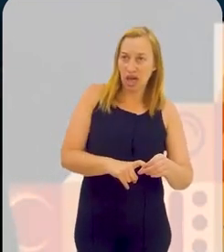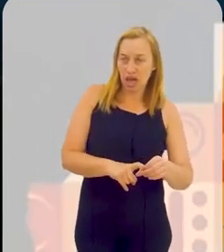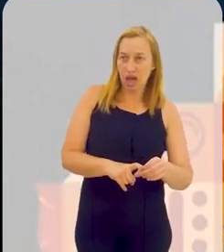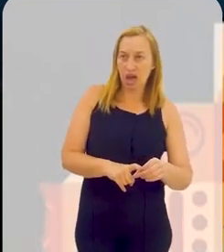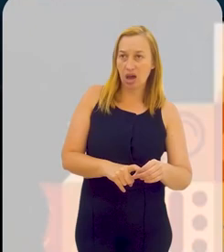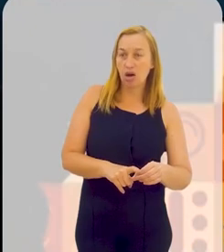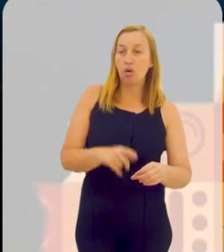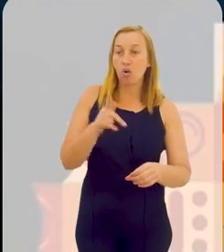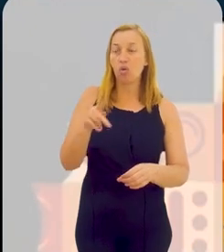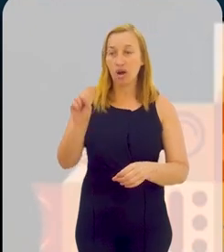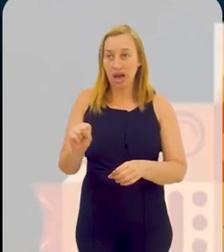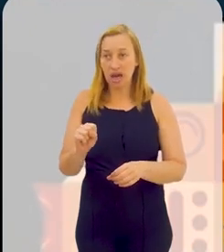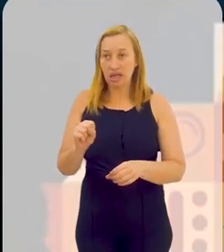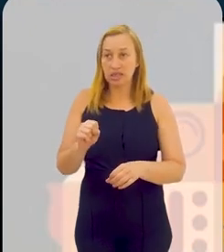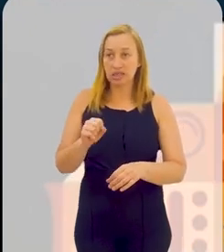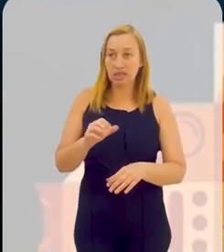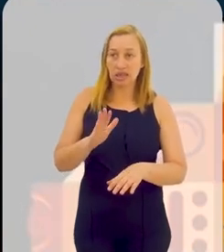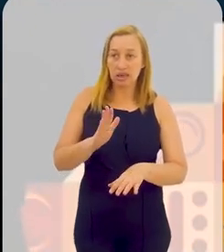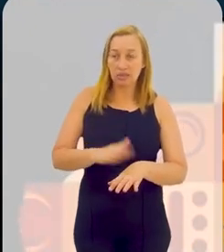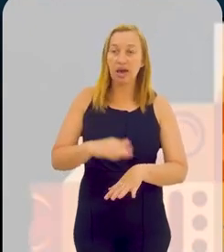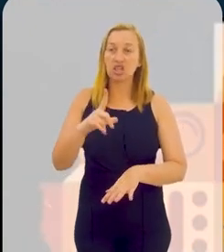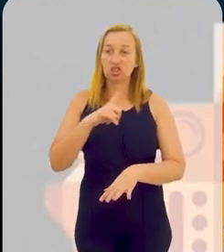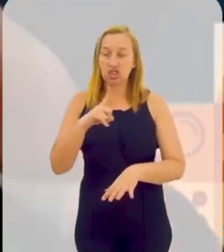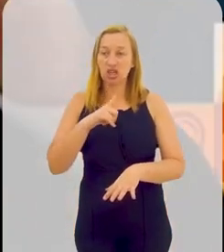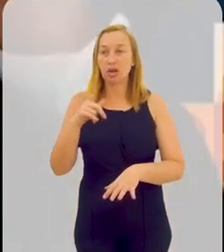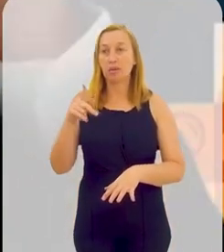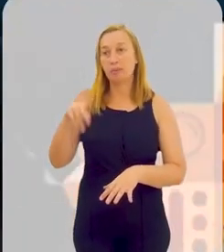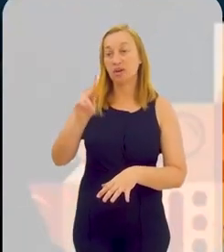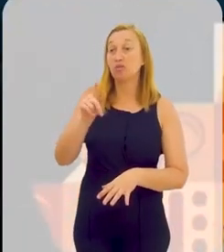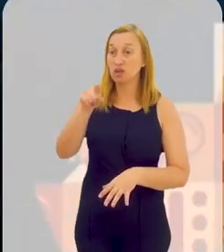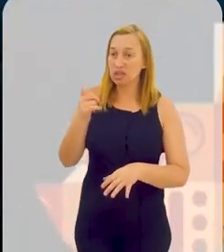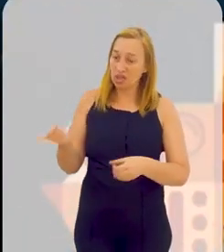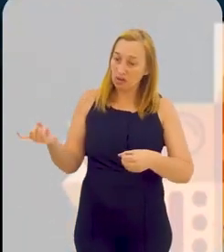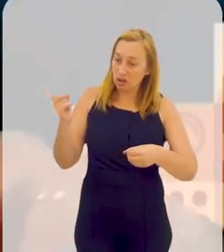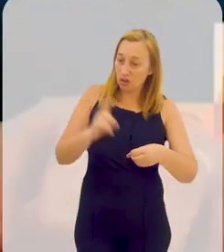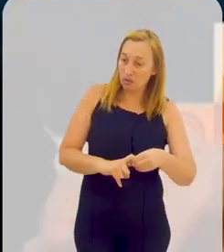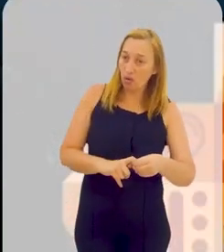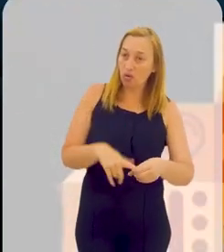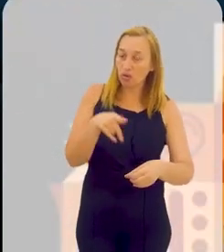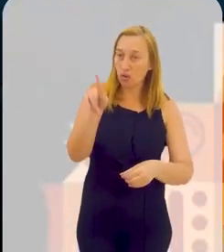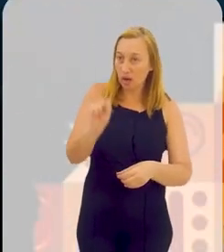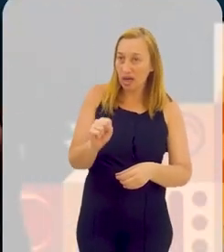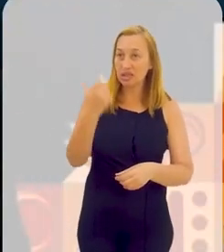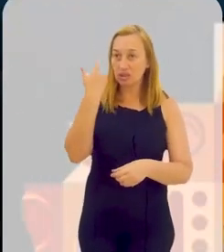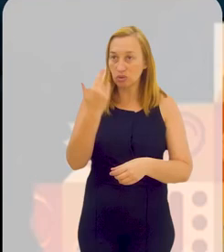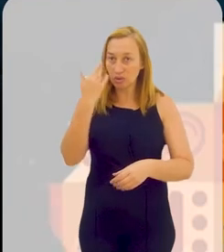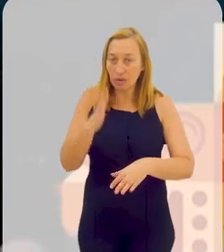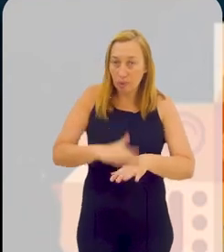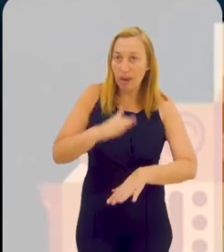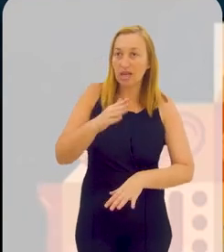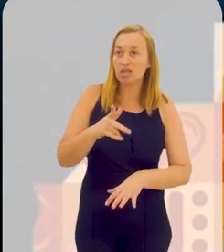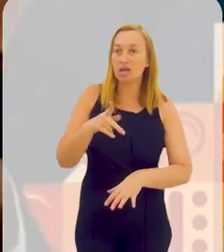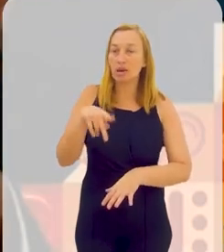você identificou e trazer mais petróleo, porque quando você reinjeta gás, você